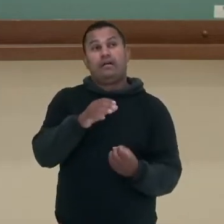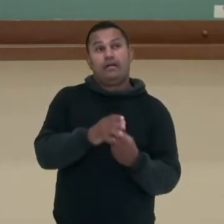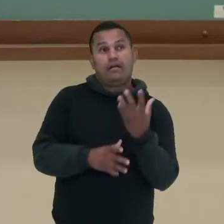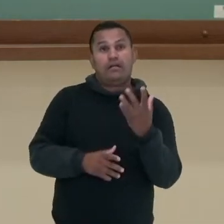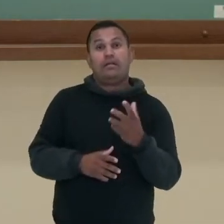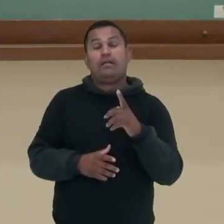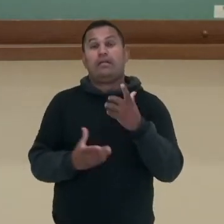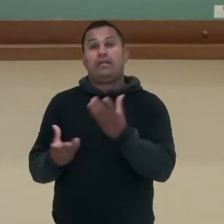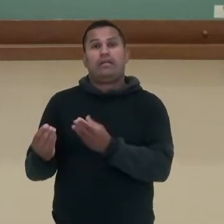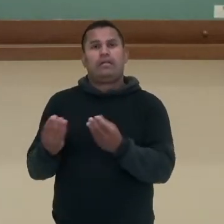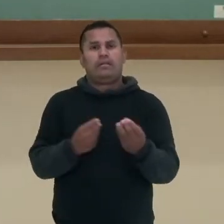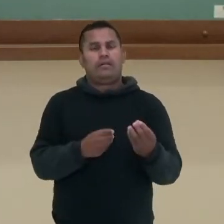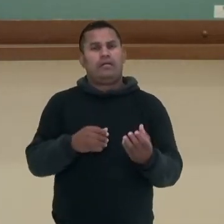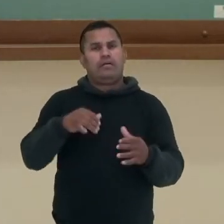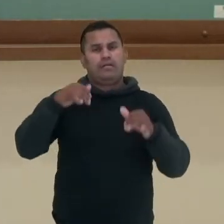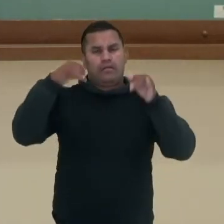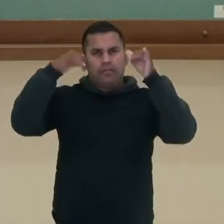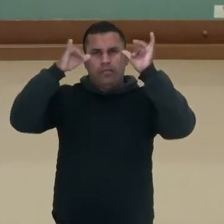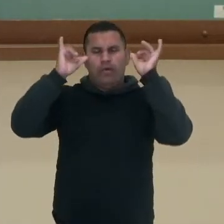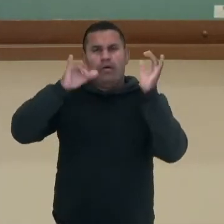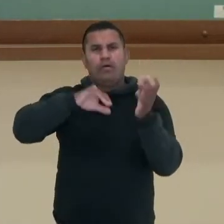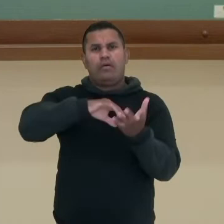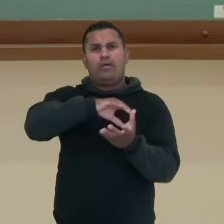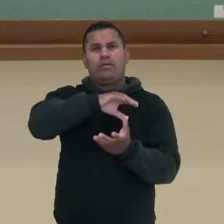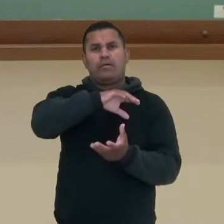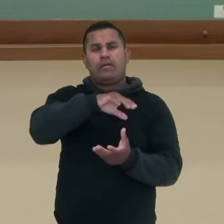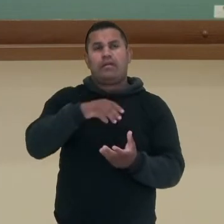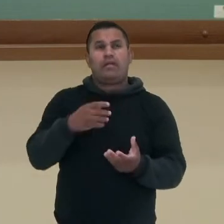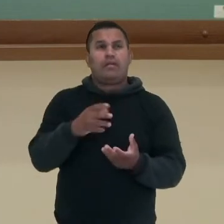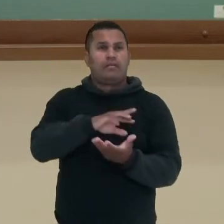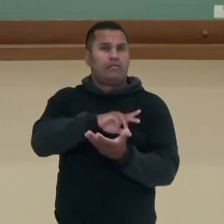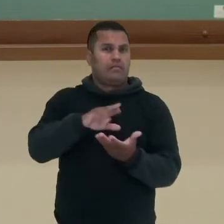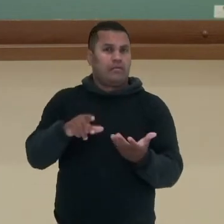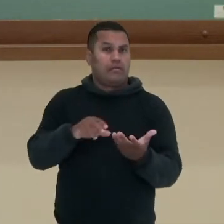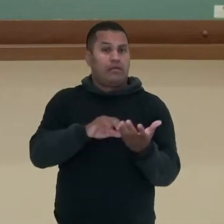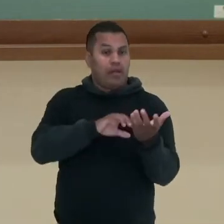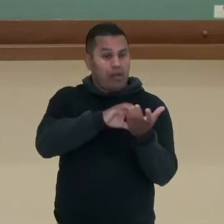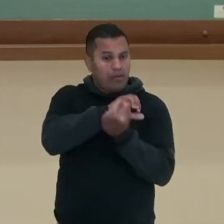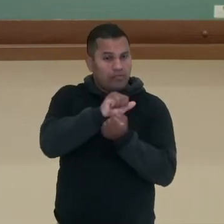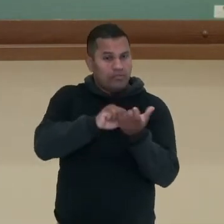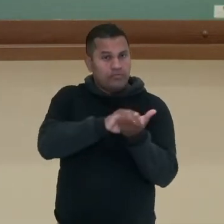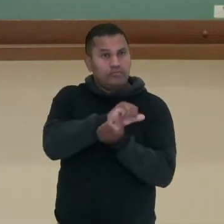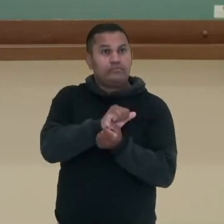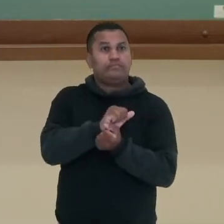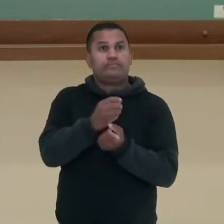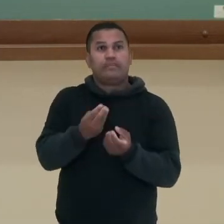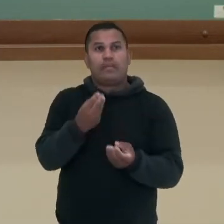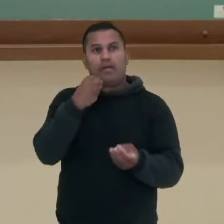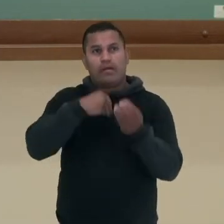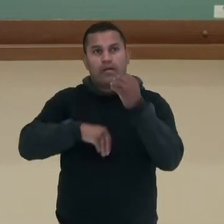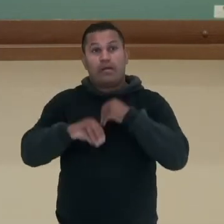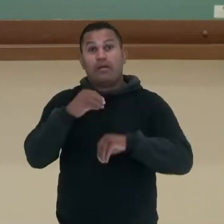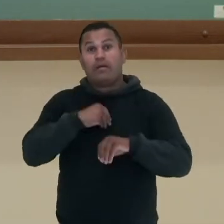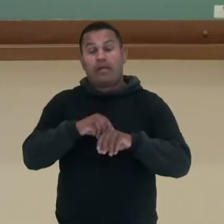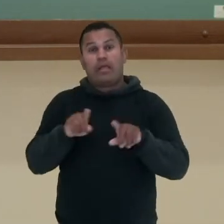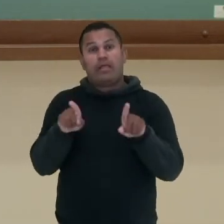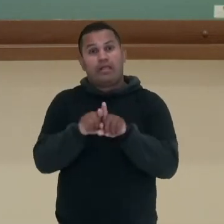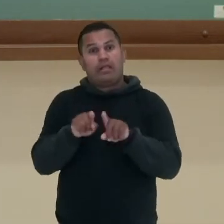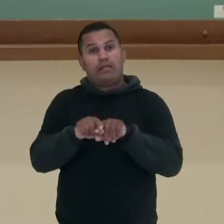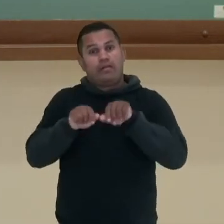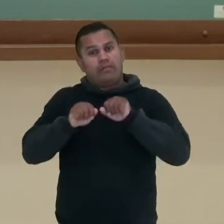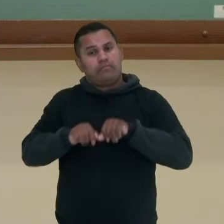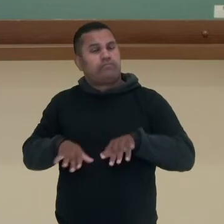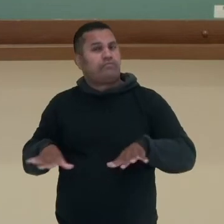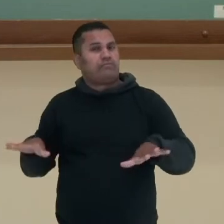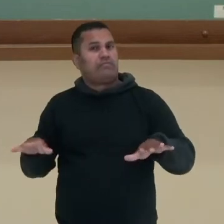né? Esses animais, no metabolismo deles, eles liberam carbono em forma de metano, eles liberam gás carbônico. Como